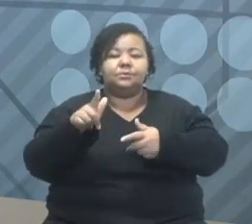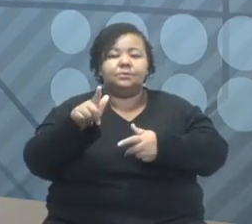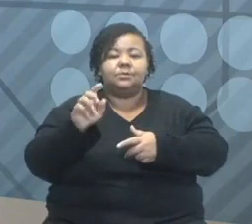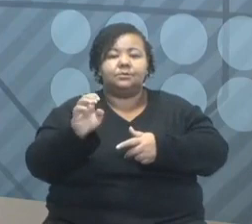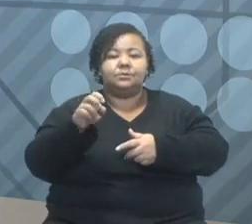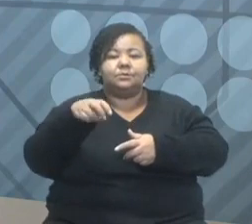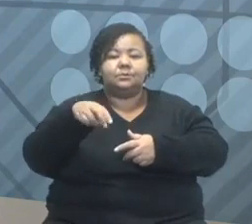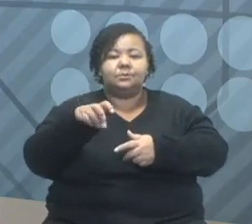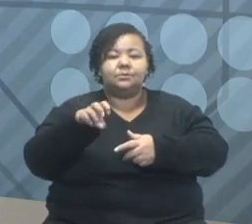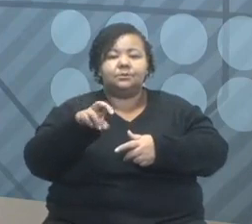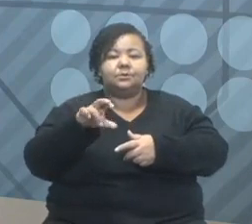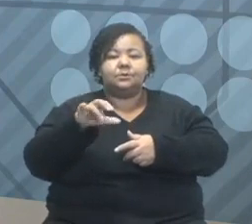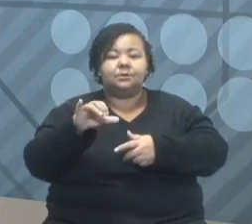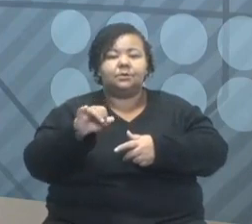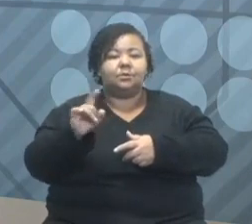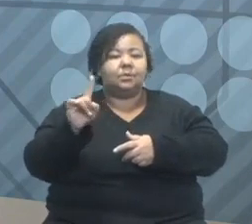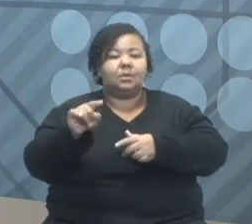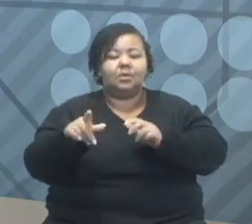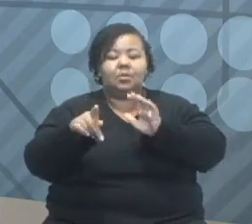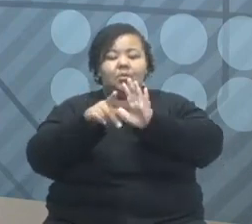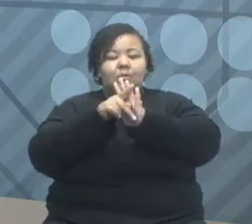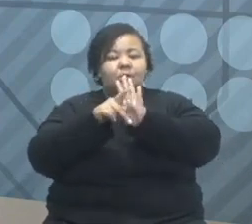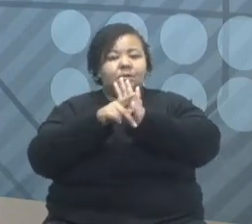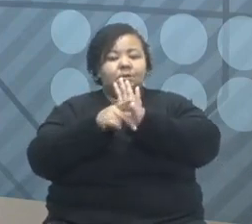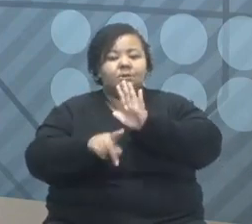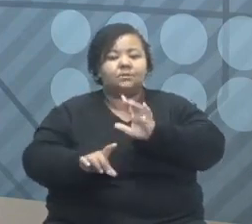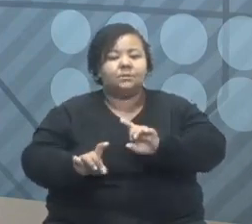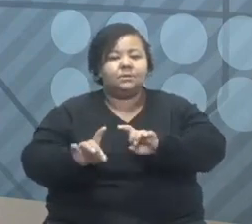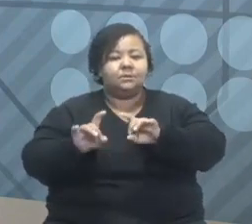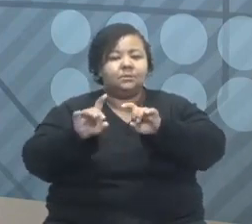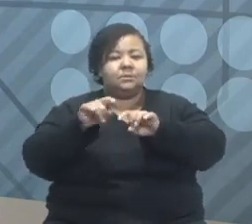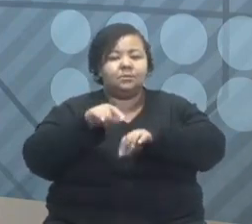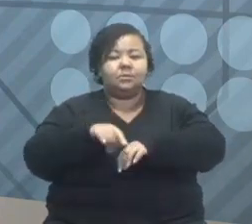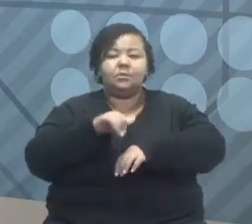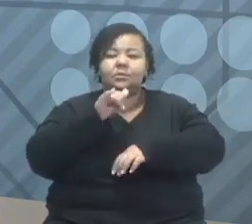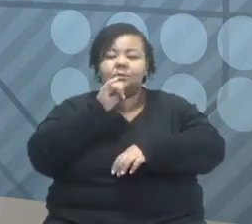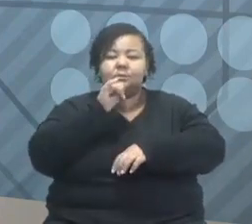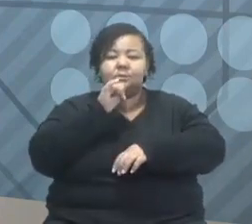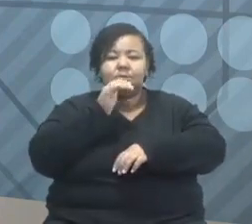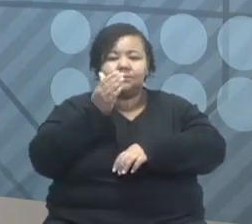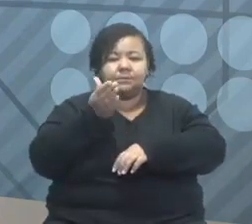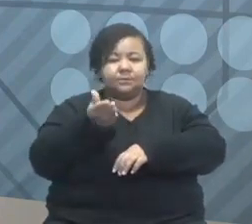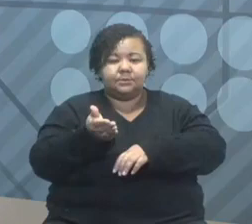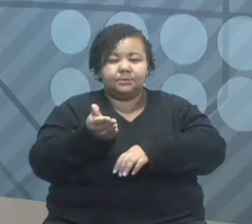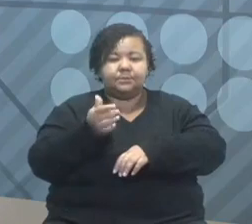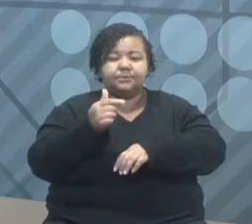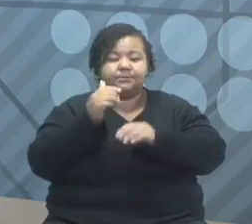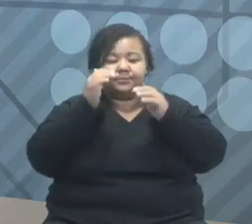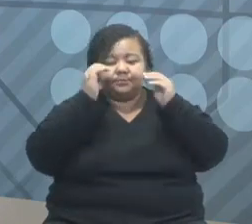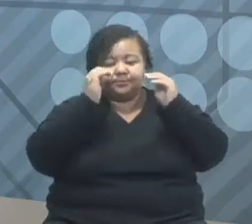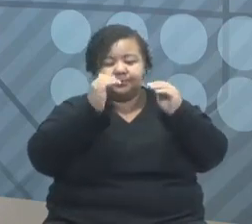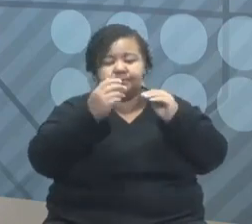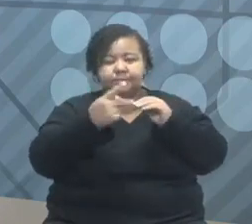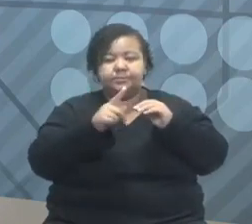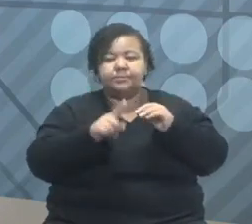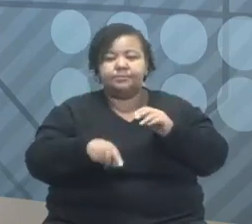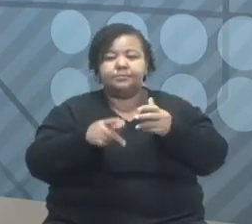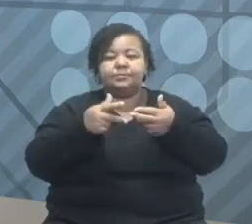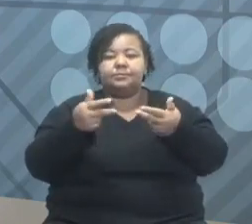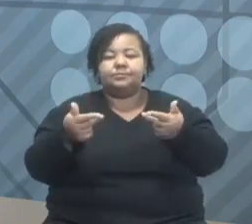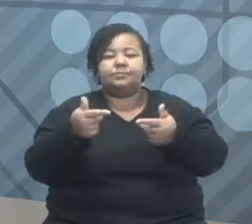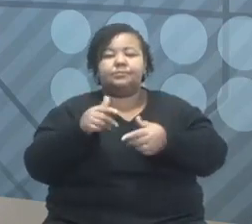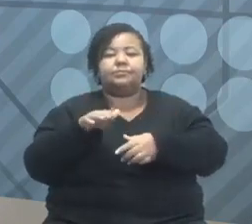com elementos específicos que eu, como estou exemplificando a você, certo? A gente considera esses elementos.